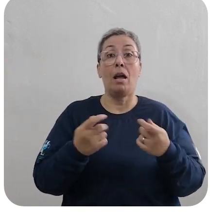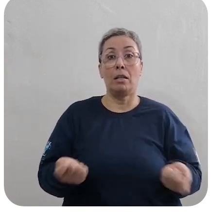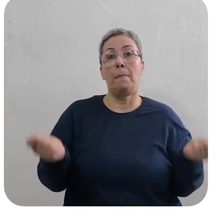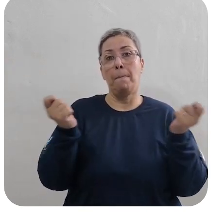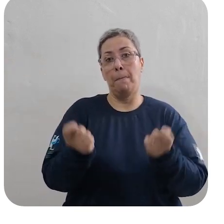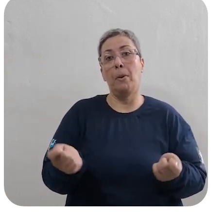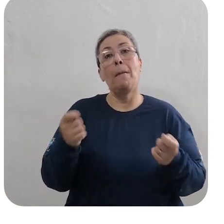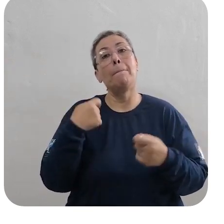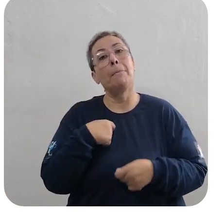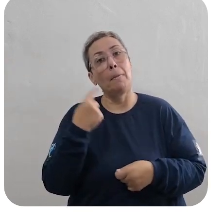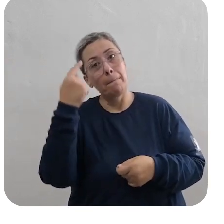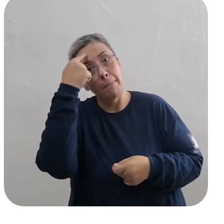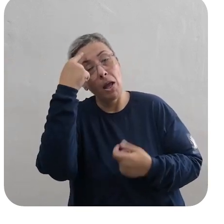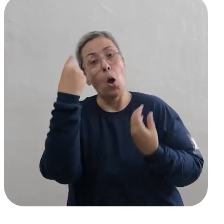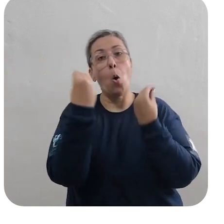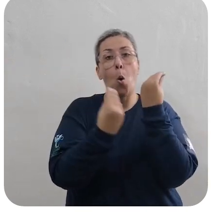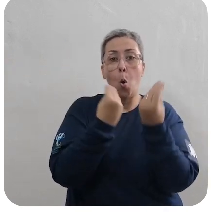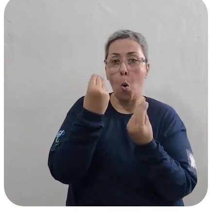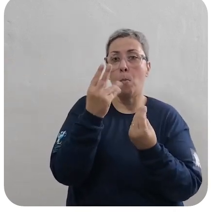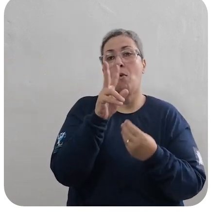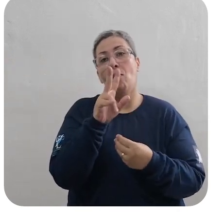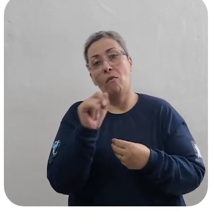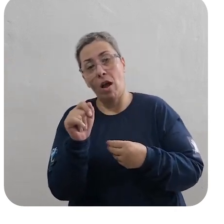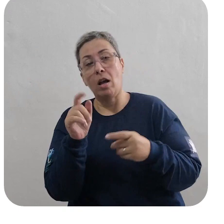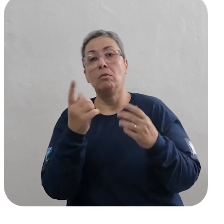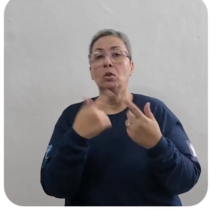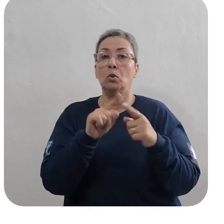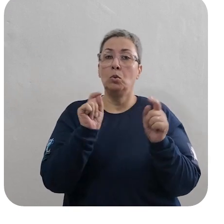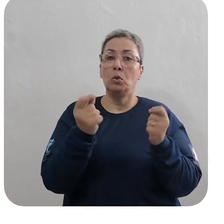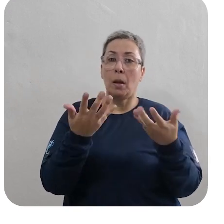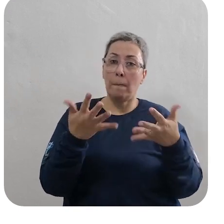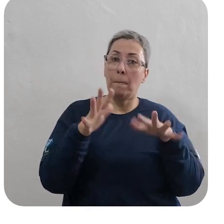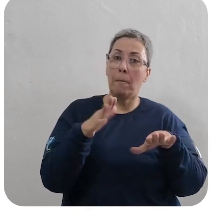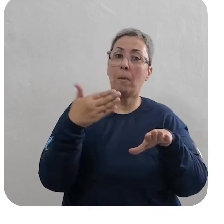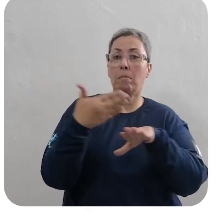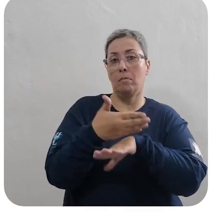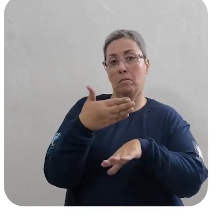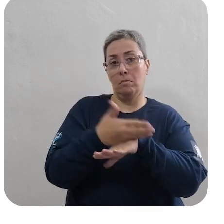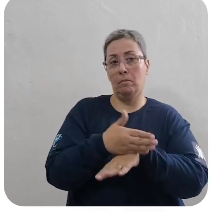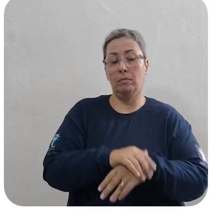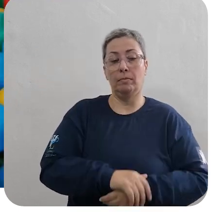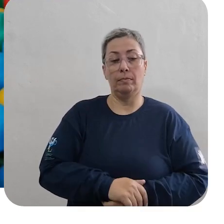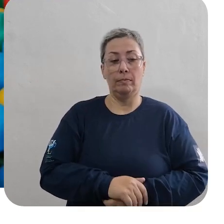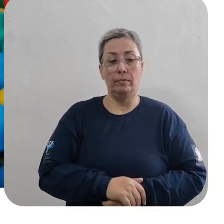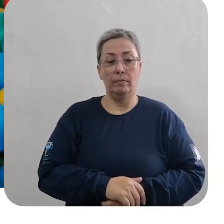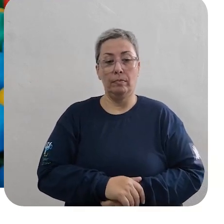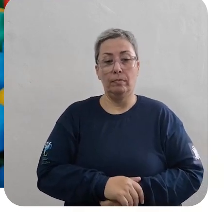pular corda, deve pensar como vocês farão para que ele participe.